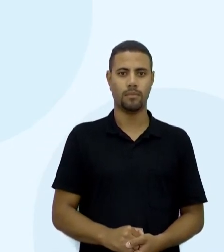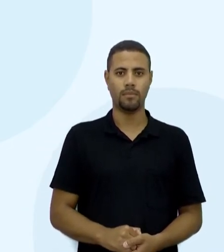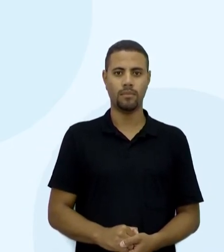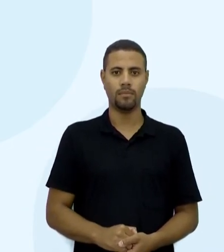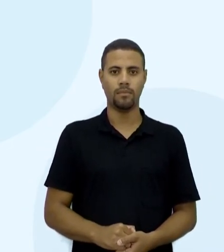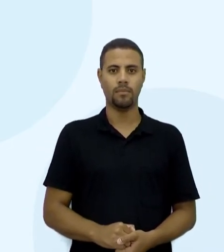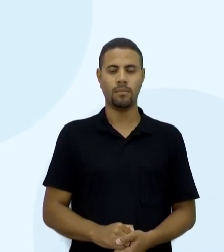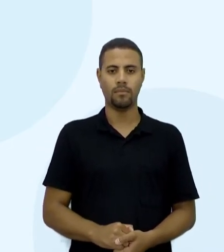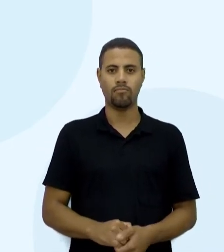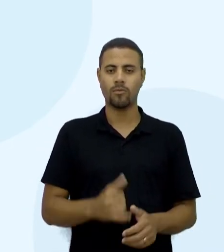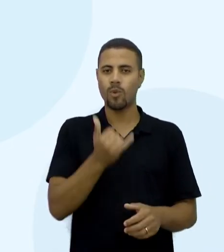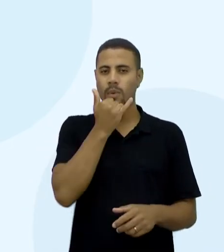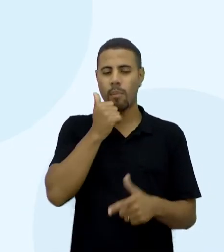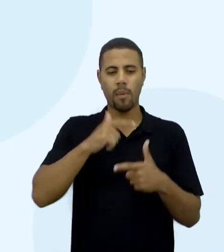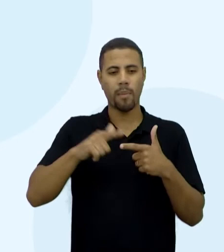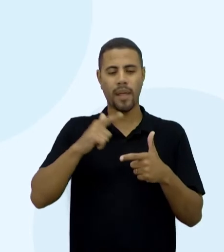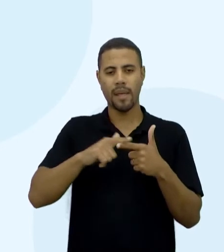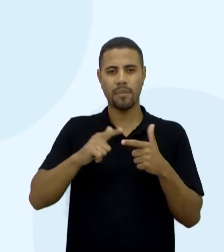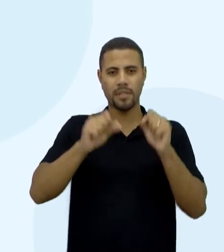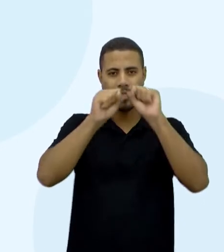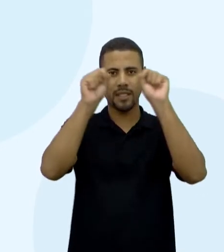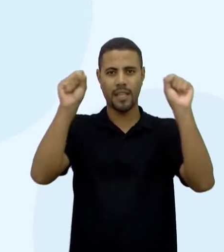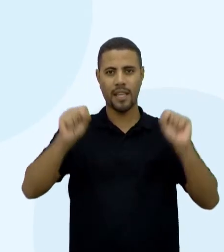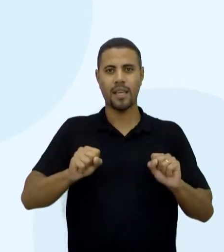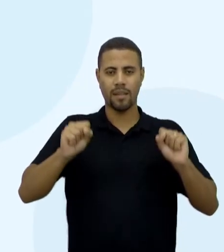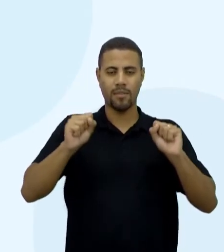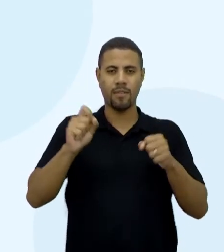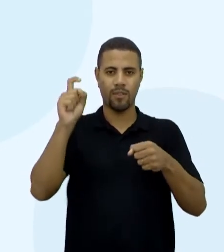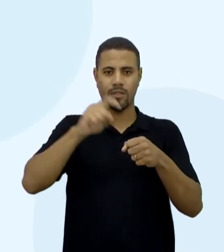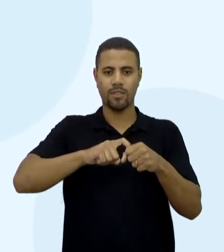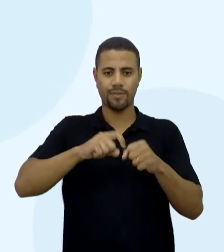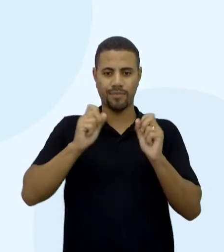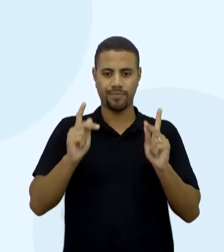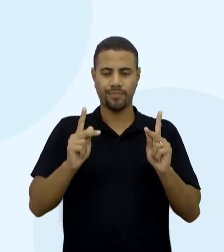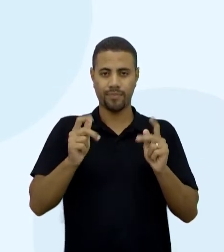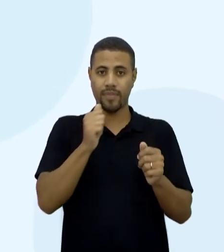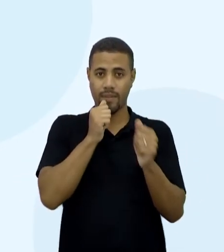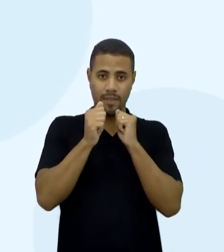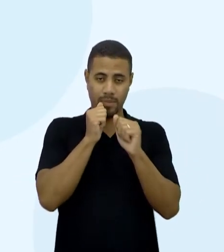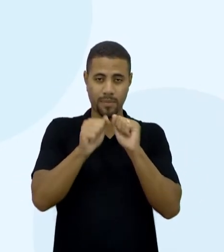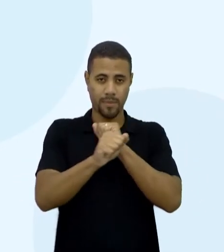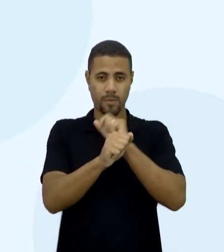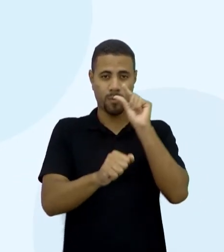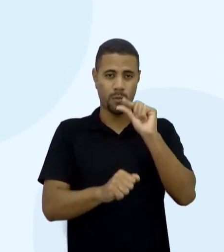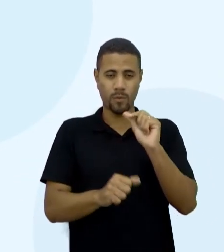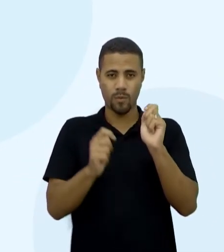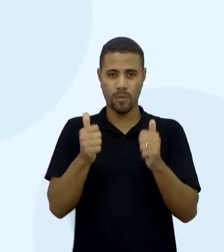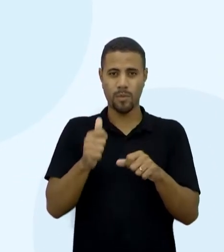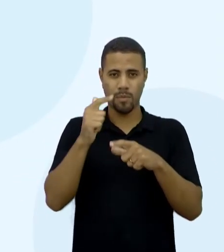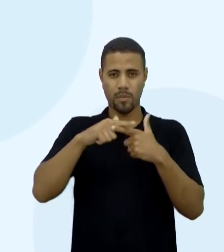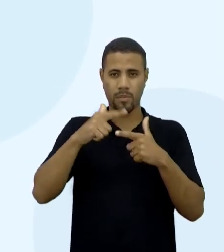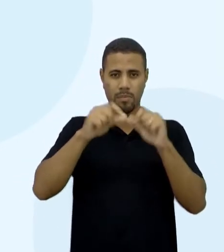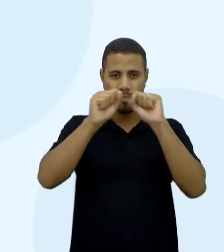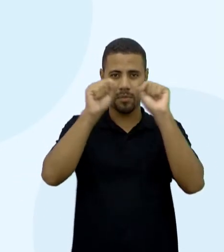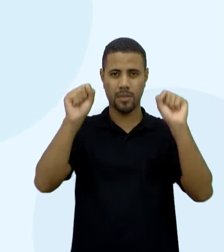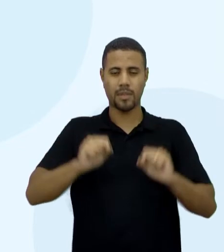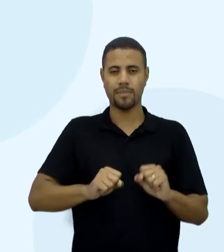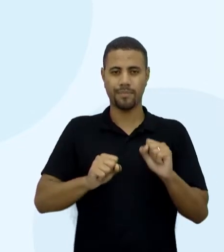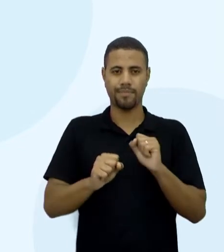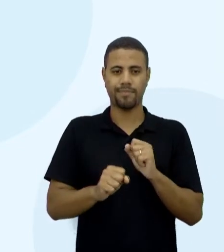Tivemos um probleminha técnico, mas já voltamos com a entrevista, tá? Enquanto a gente resolve esse